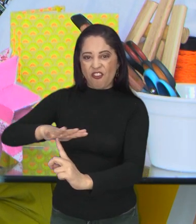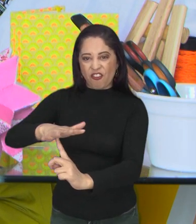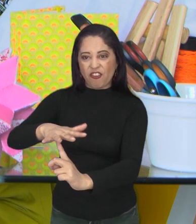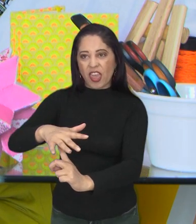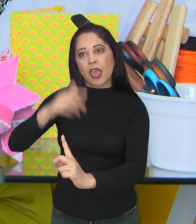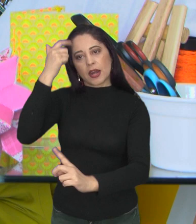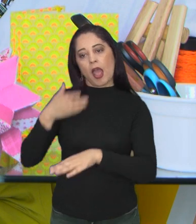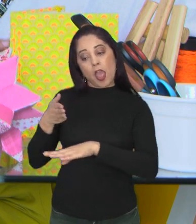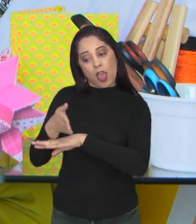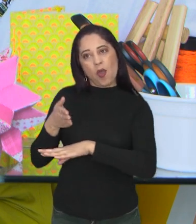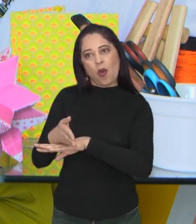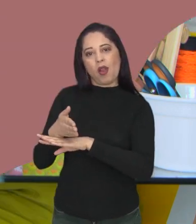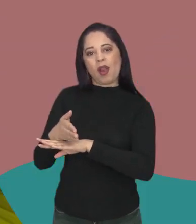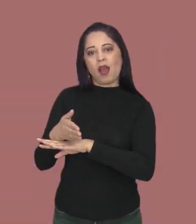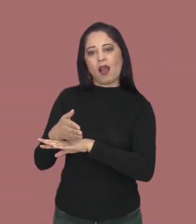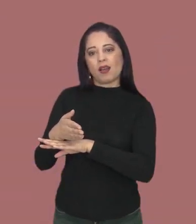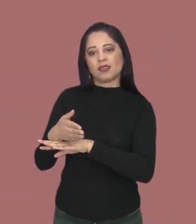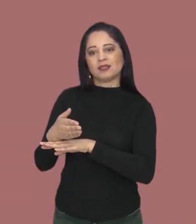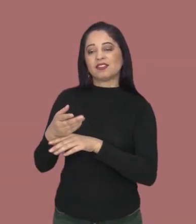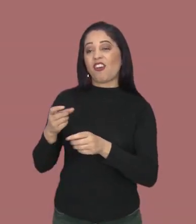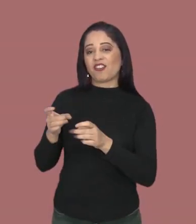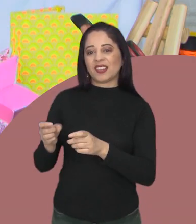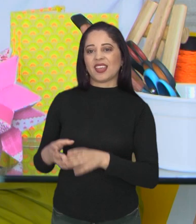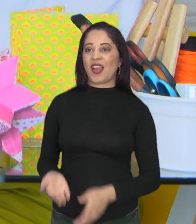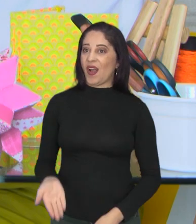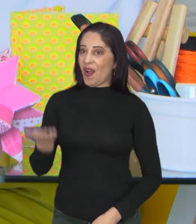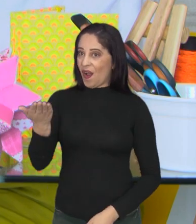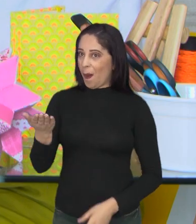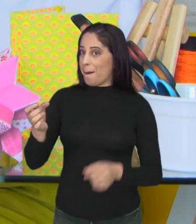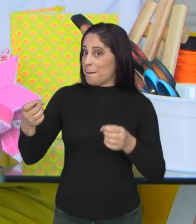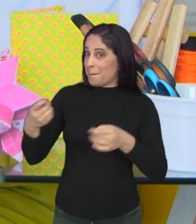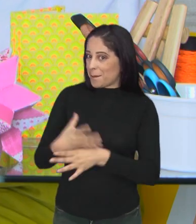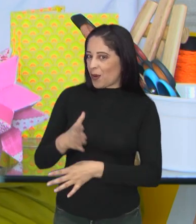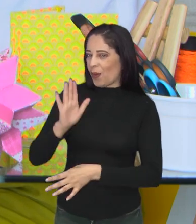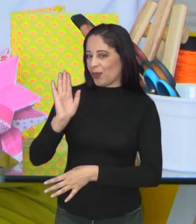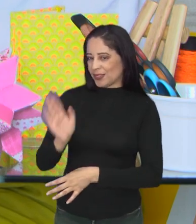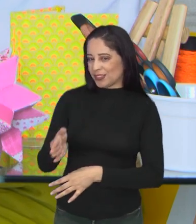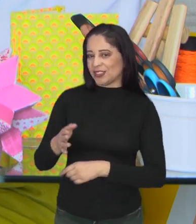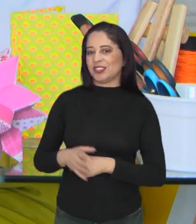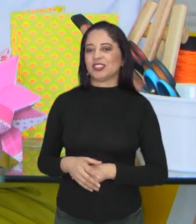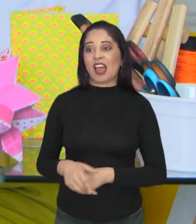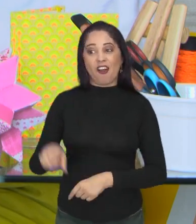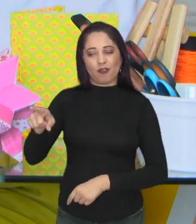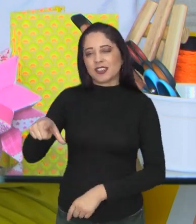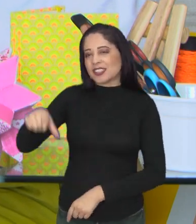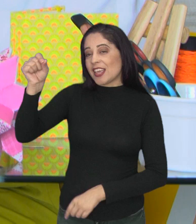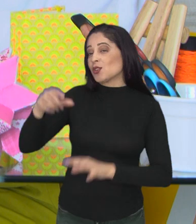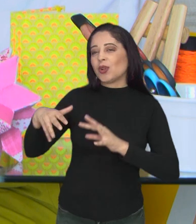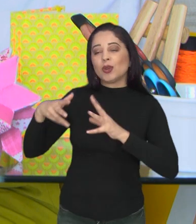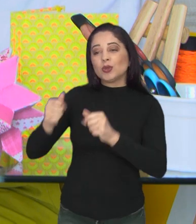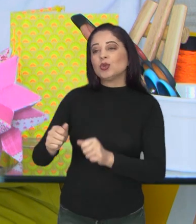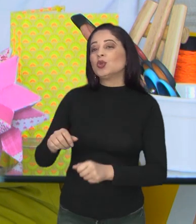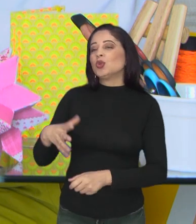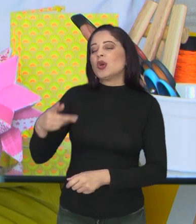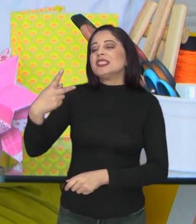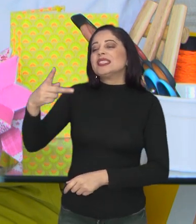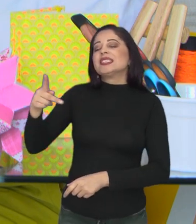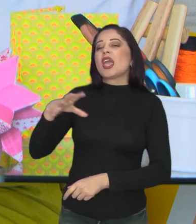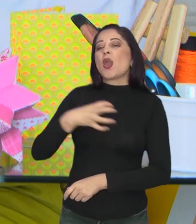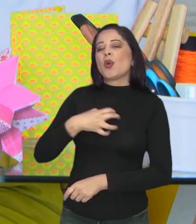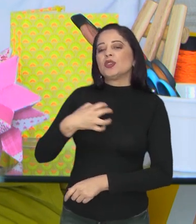aqui na cidade aqui tá seu caderno pronto com as suas escolhas